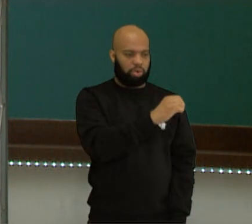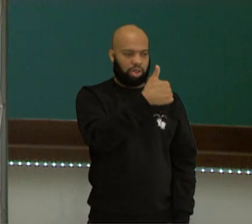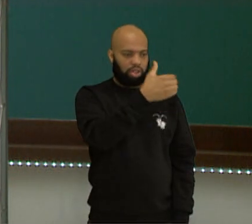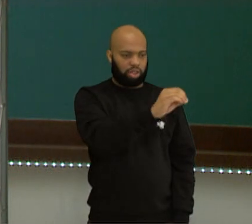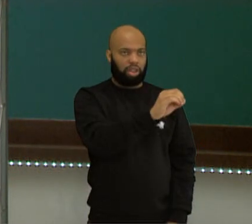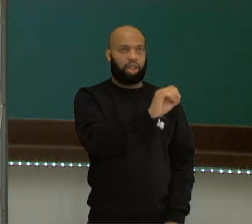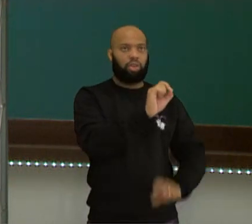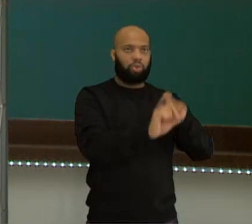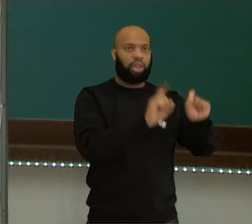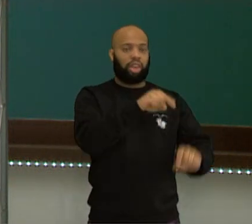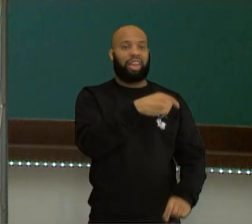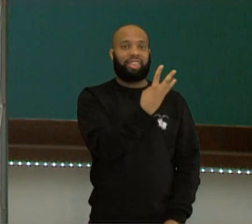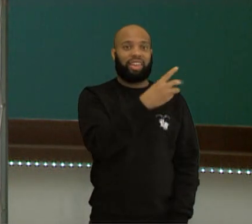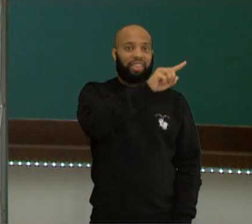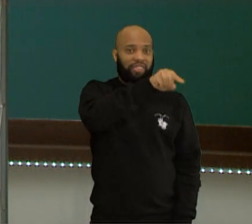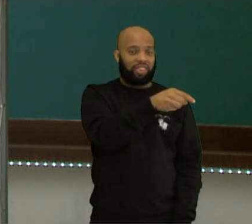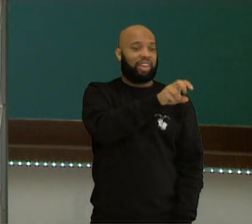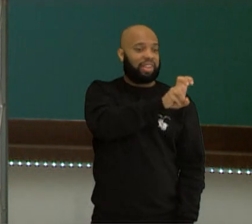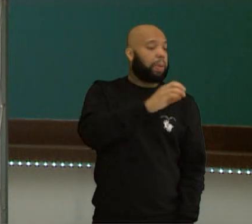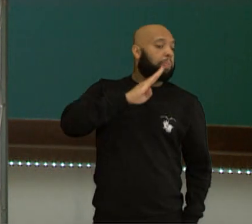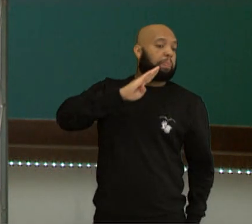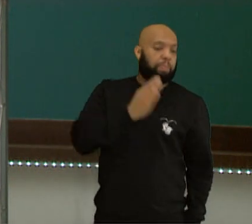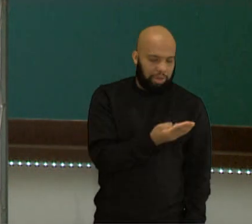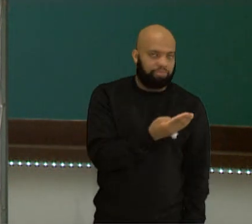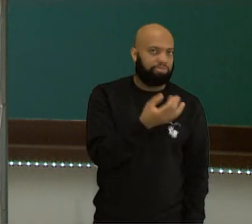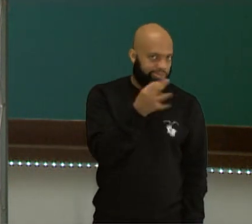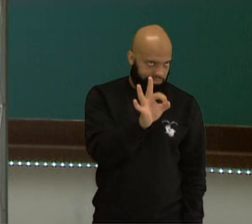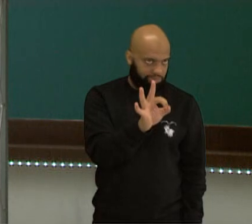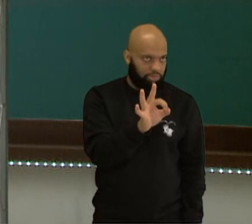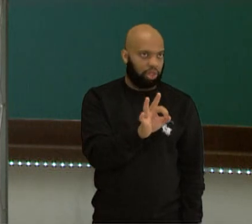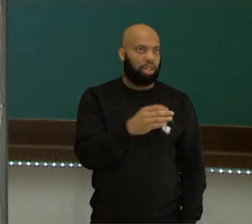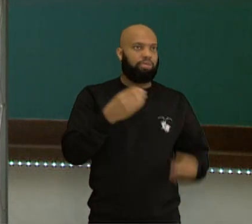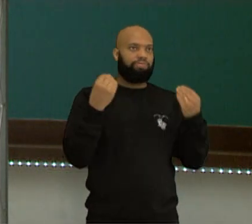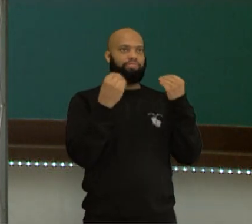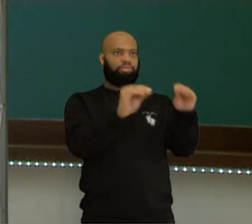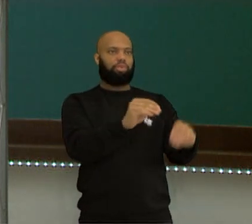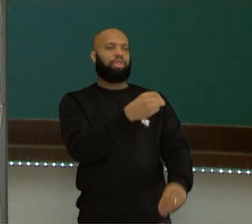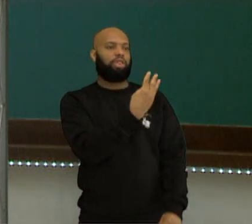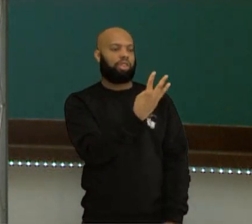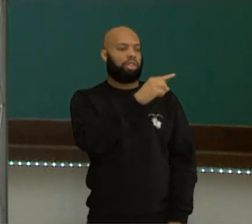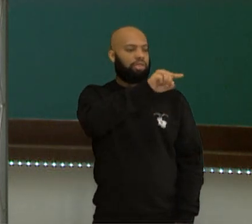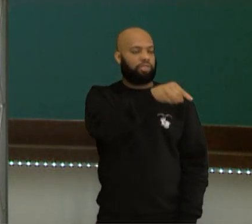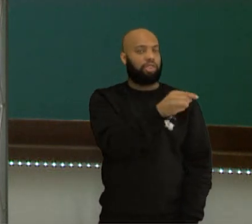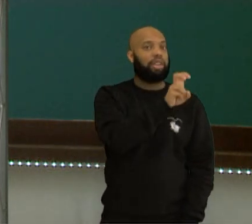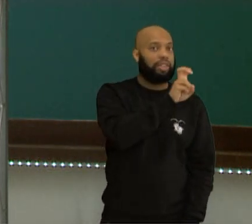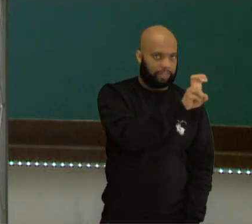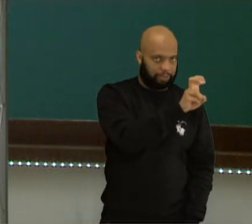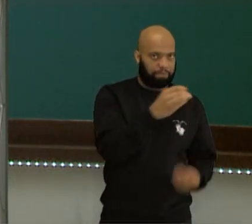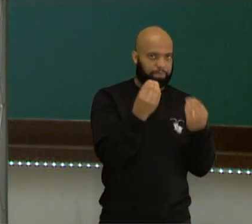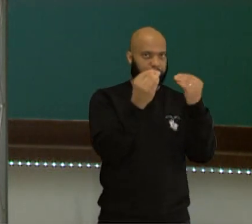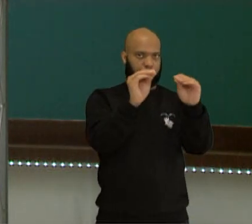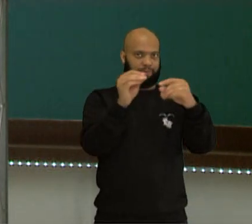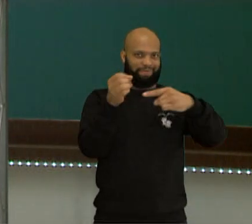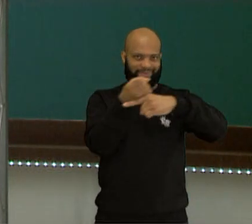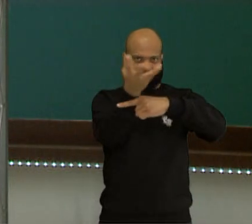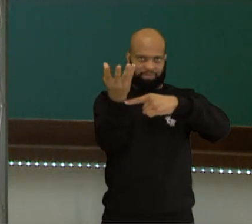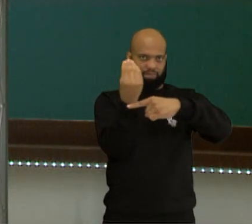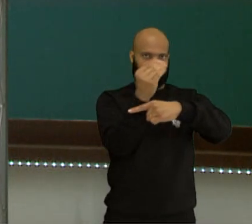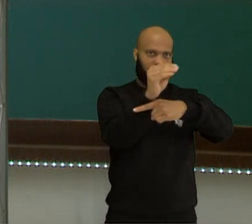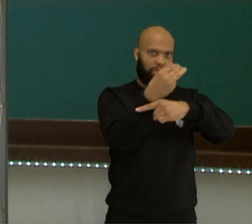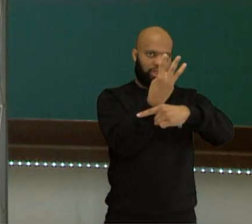é 3,5 bilhões, né? Então, colocamos lá 3,5. E quanto que era